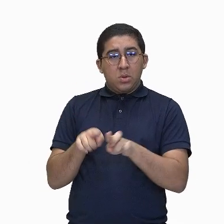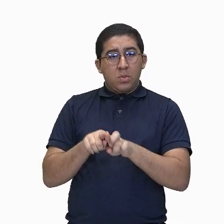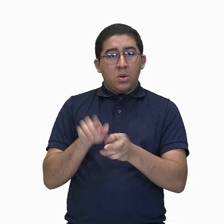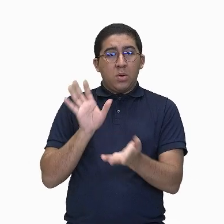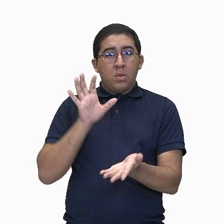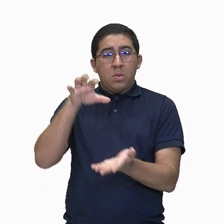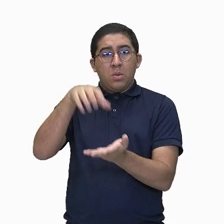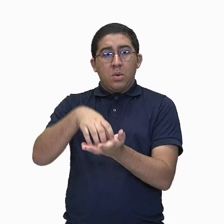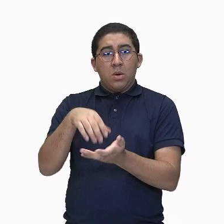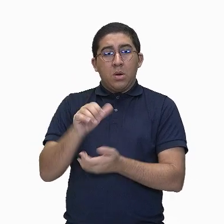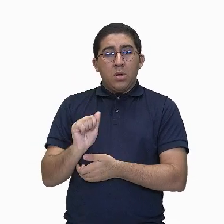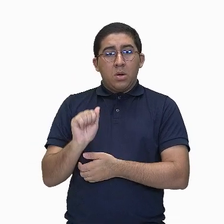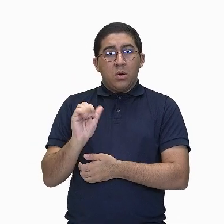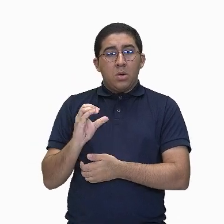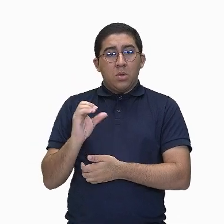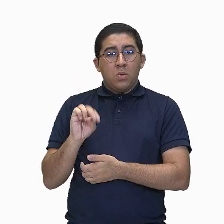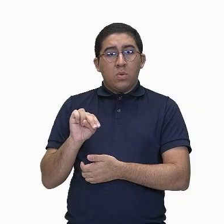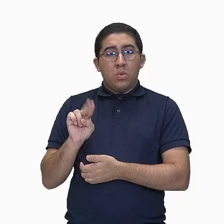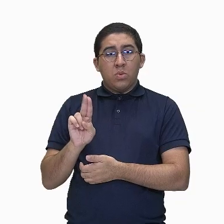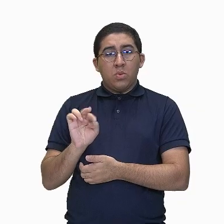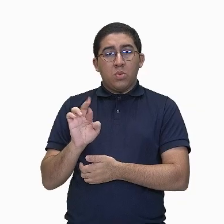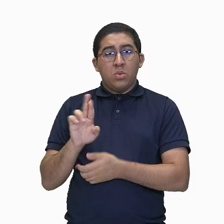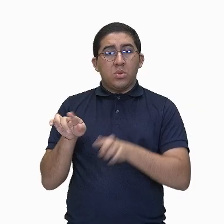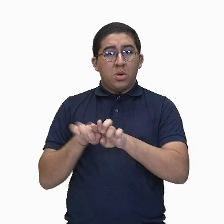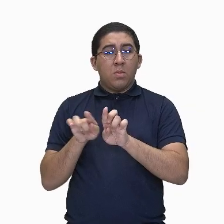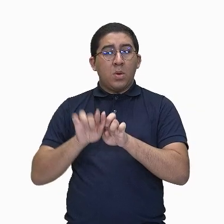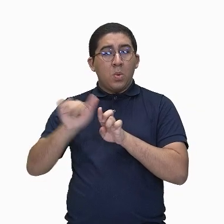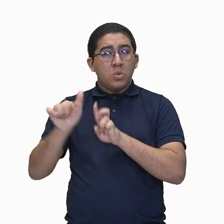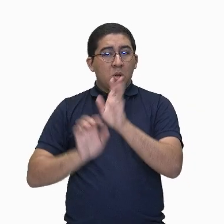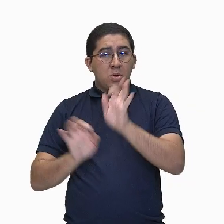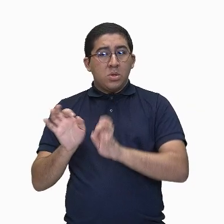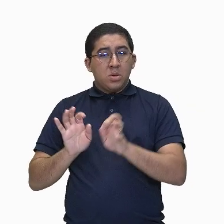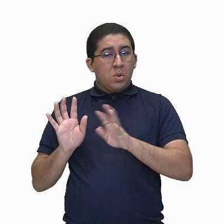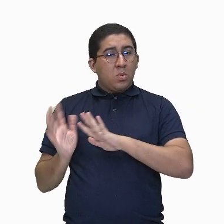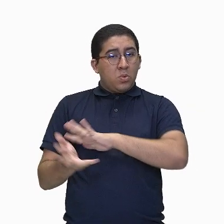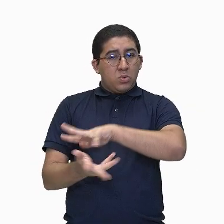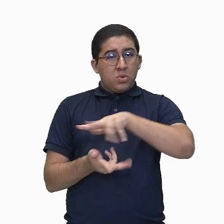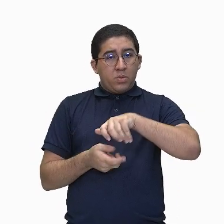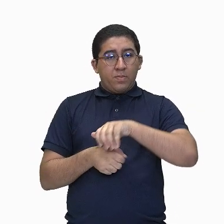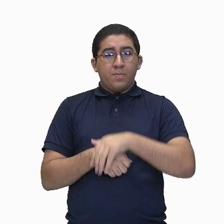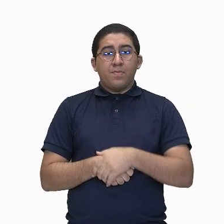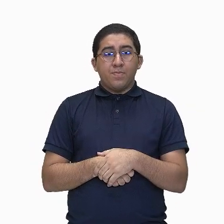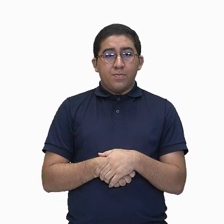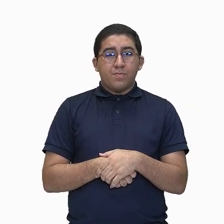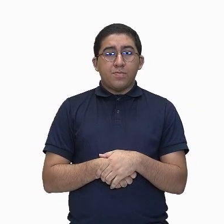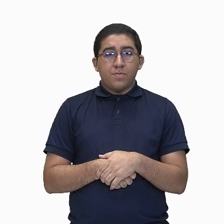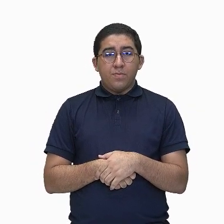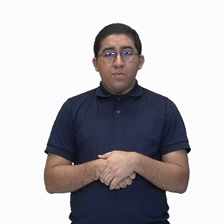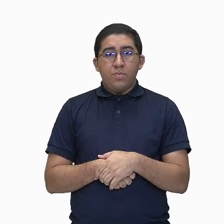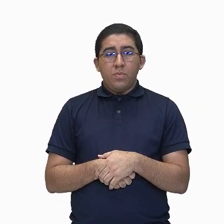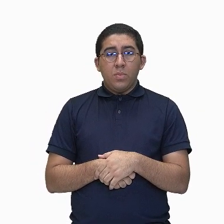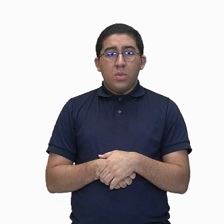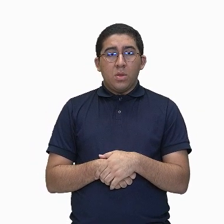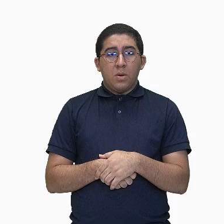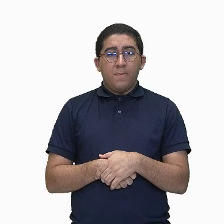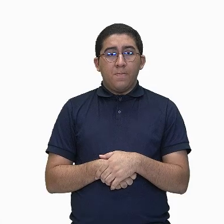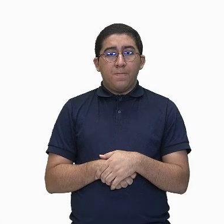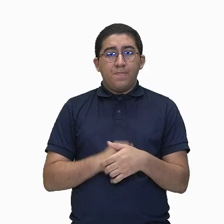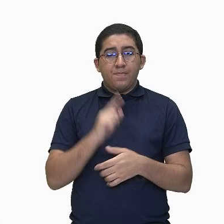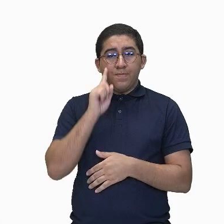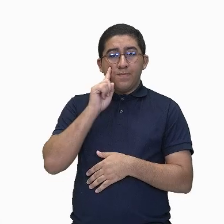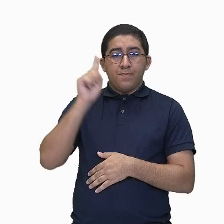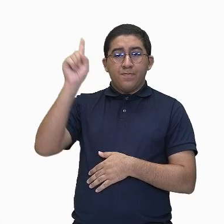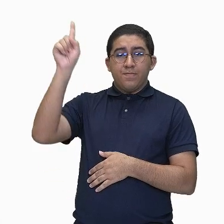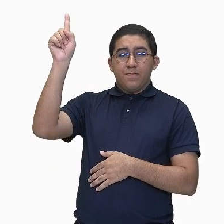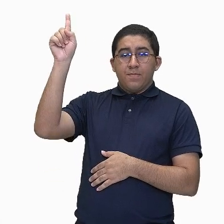de outras organizações, né, internacionais. Então, observe que eu tenho a conjunção por isso. A palavra por isso